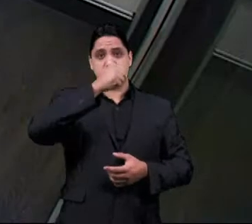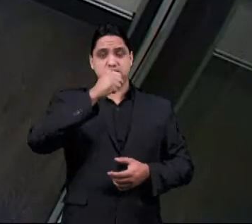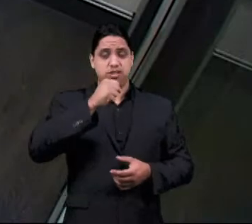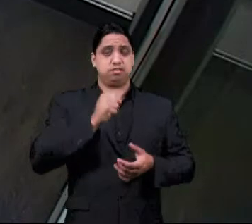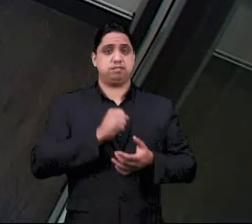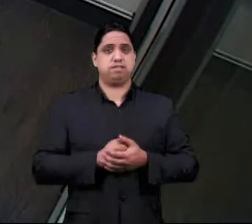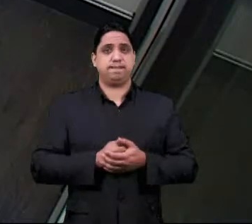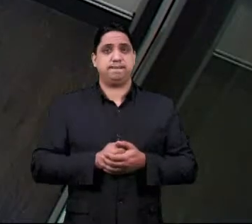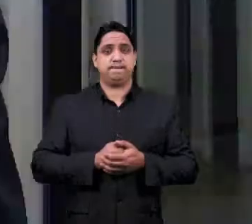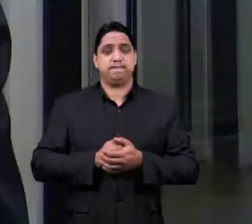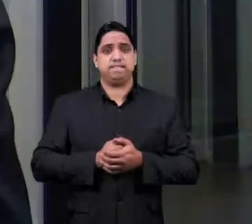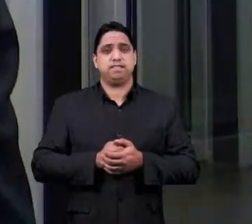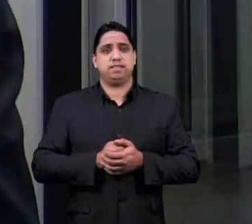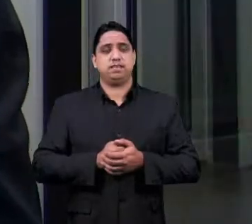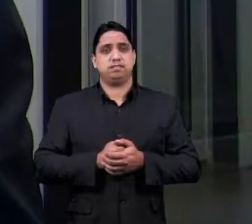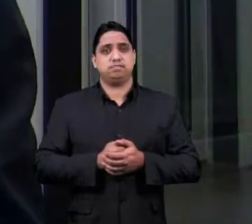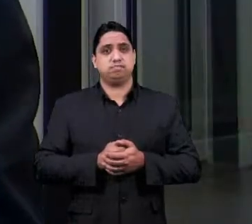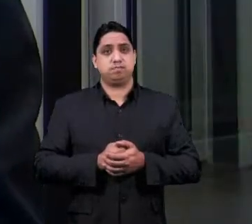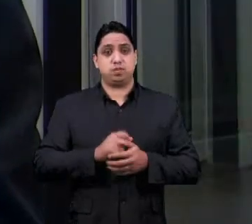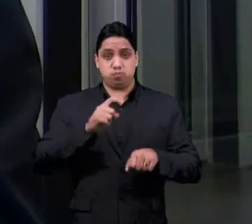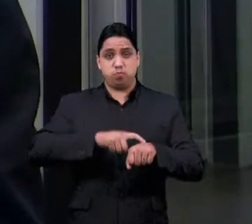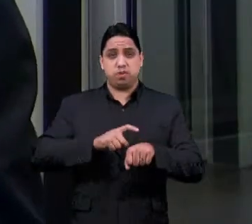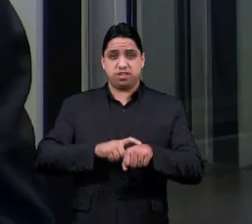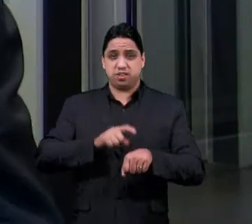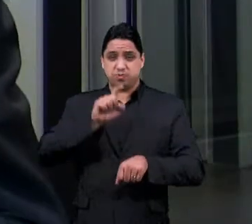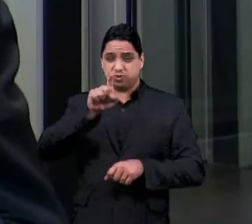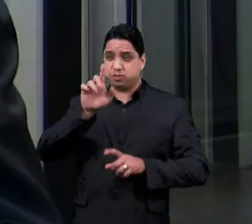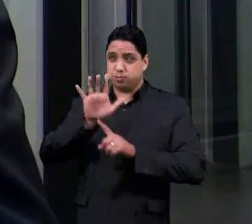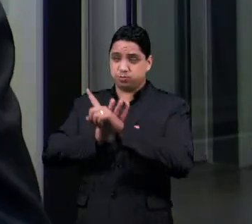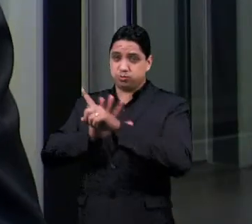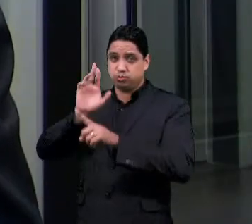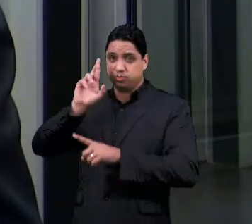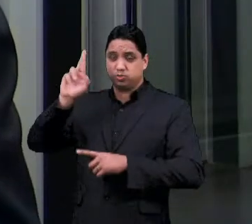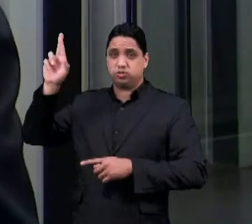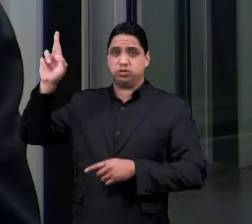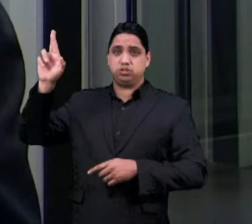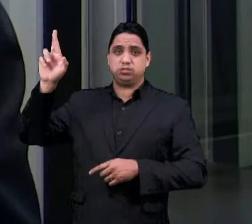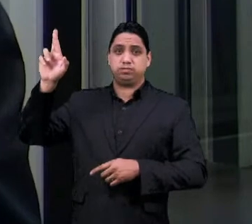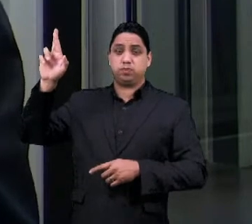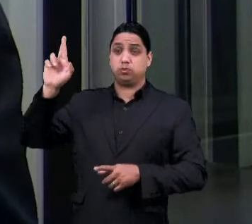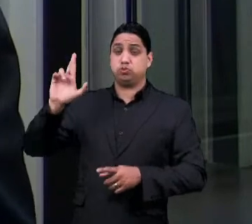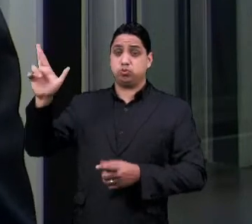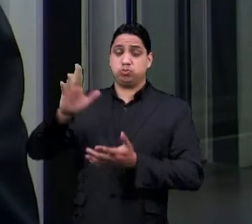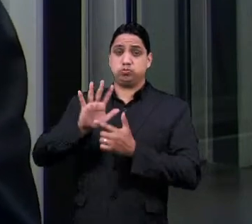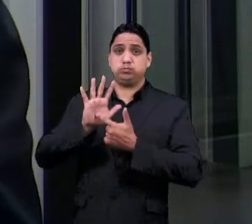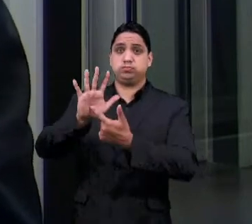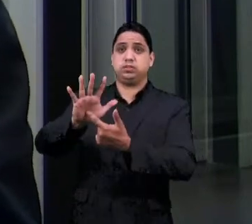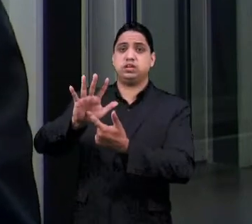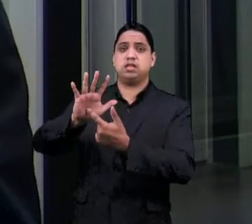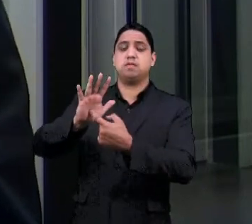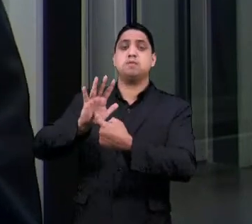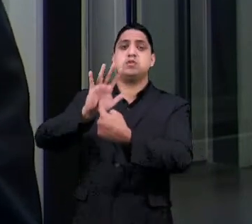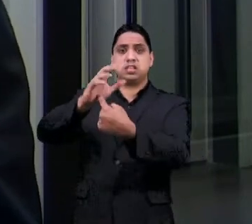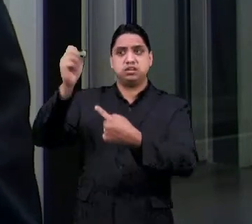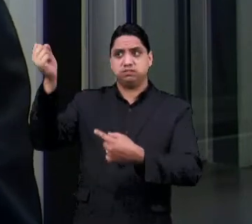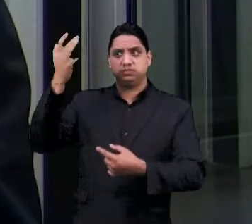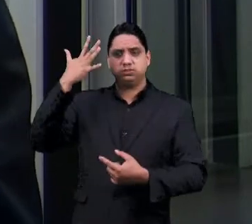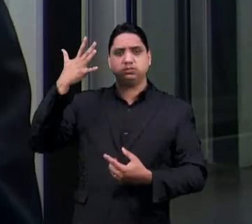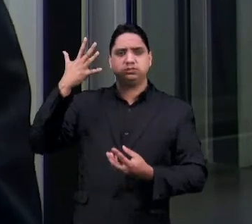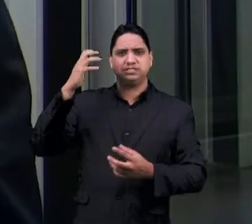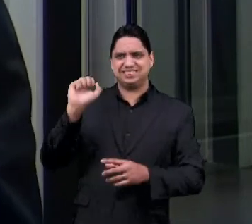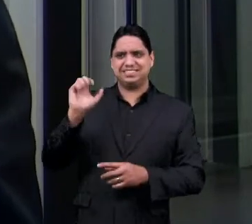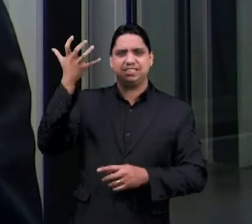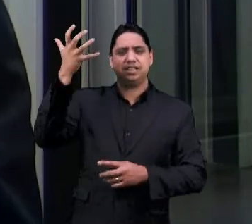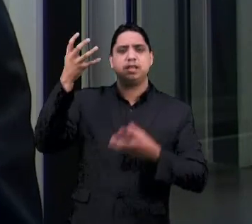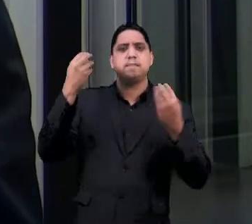Senhor, quando você atende, o Senhor começa a dar os sinais para comprovar aquilo